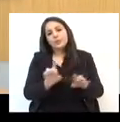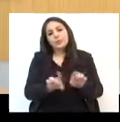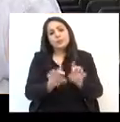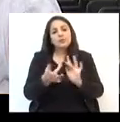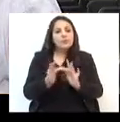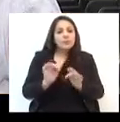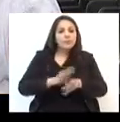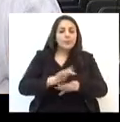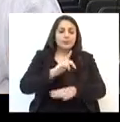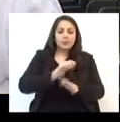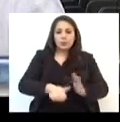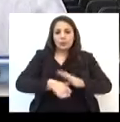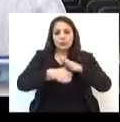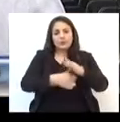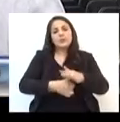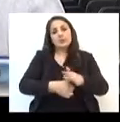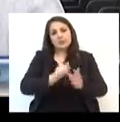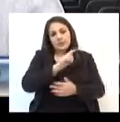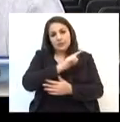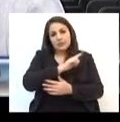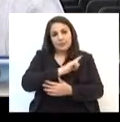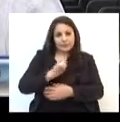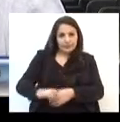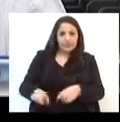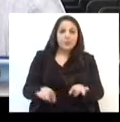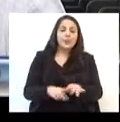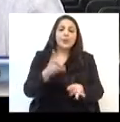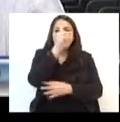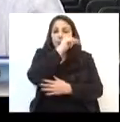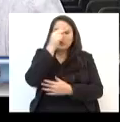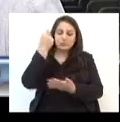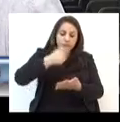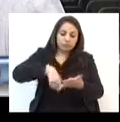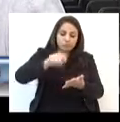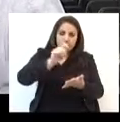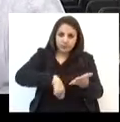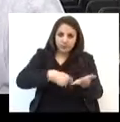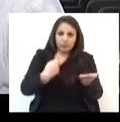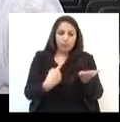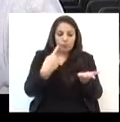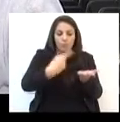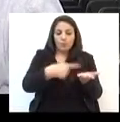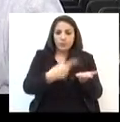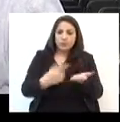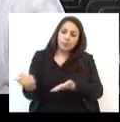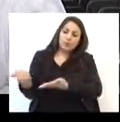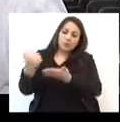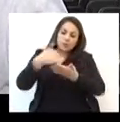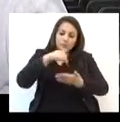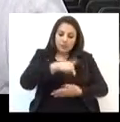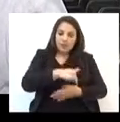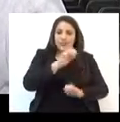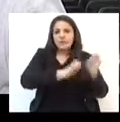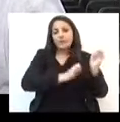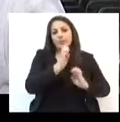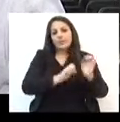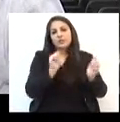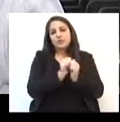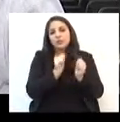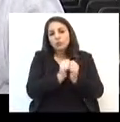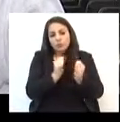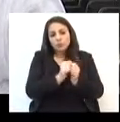governo. O município lá, quando assinou os seus compromissos para receber esse investimento aqui, juntamente com o governo do